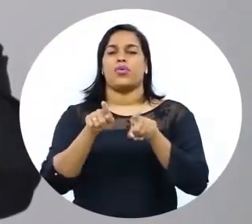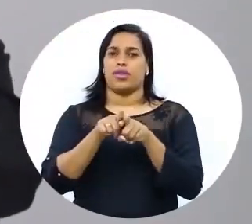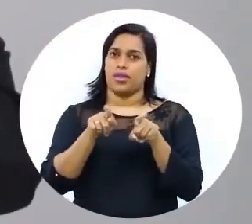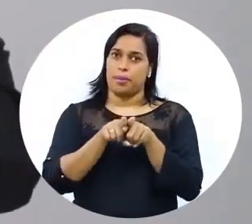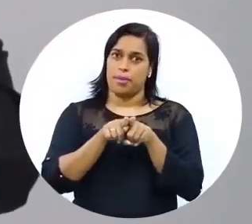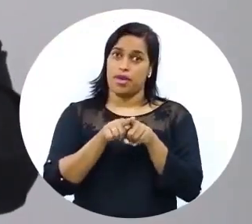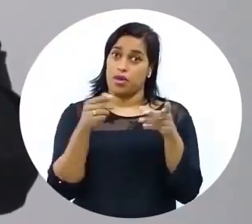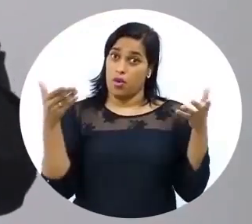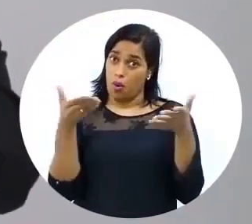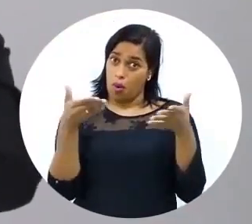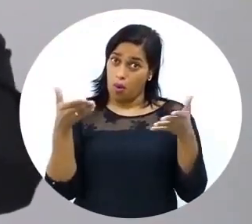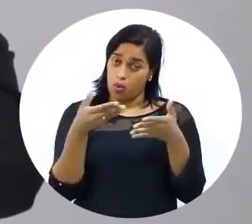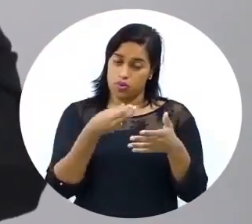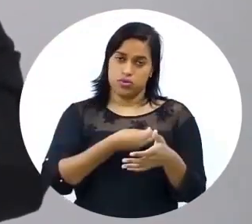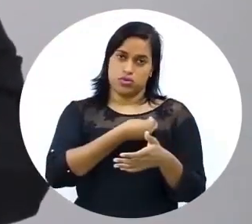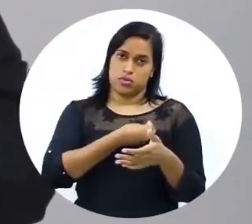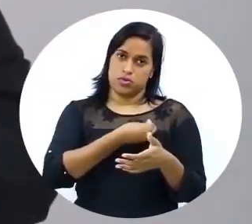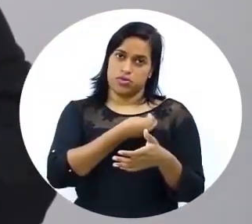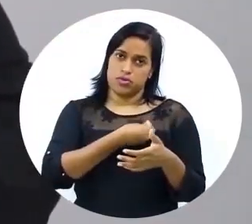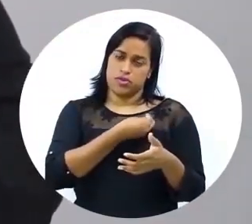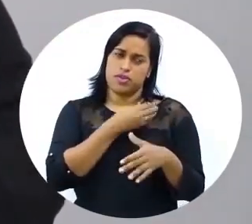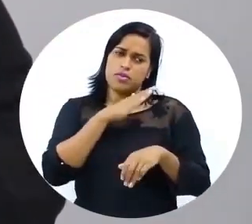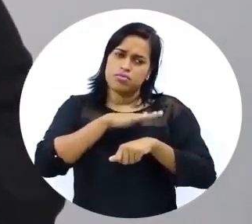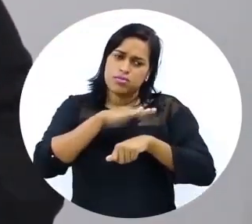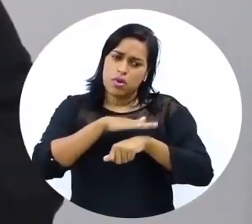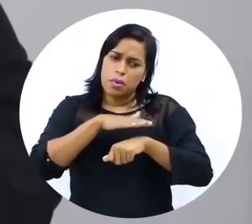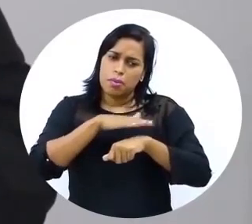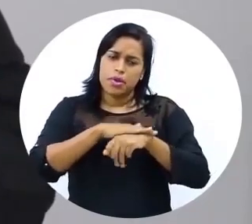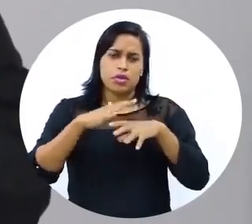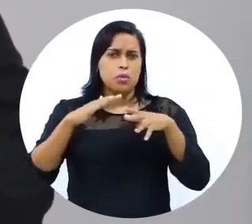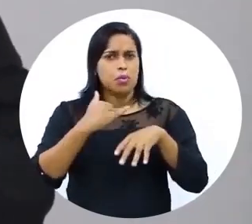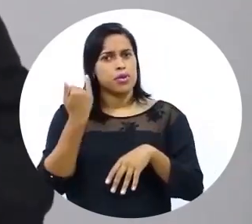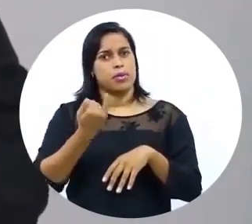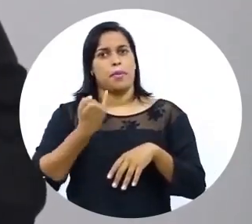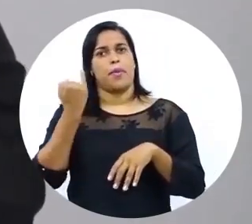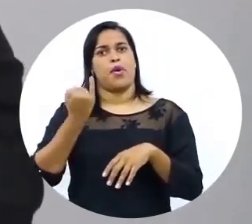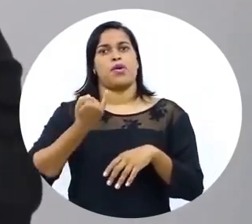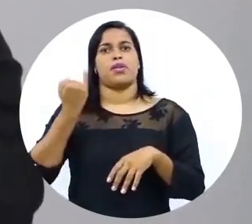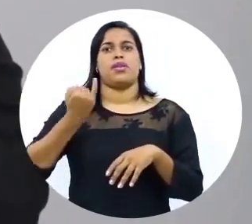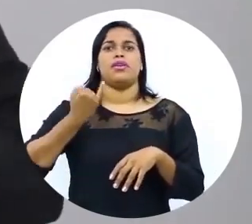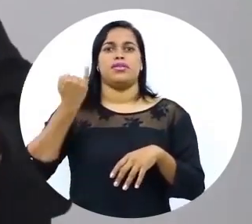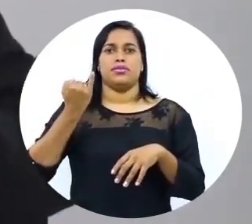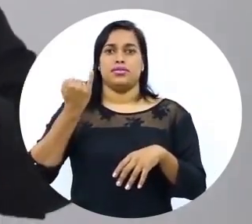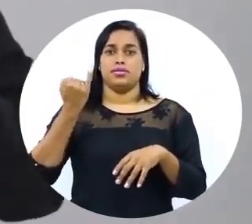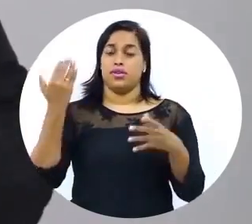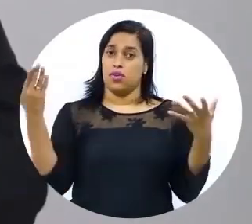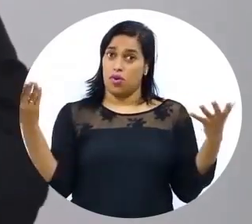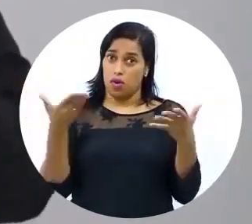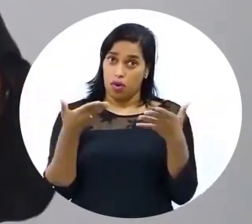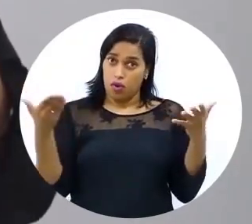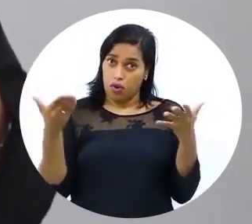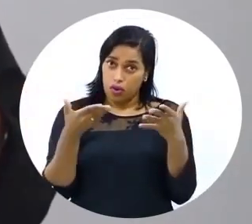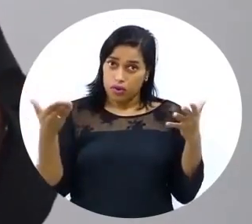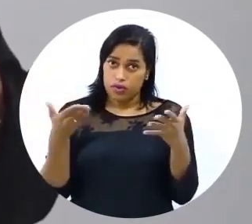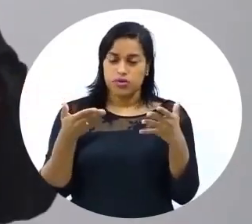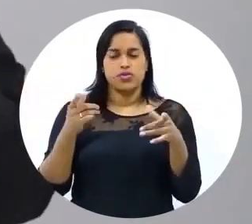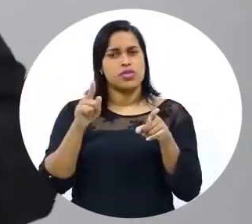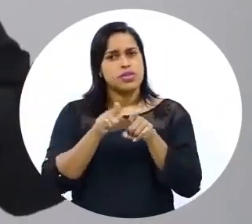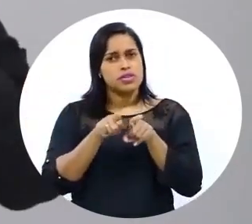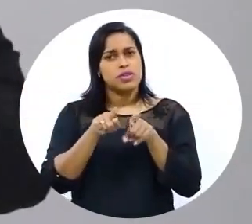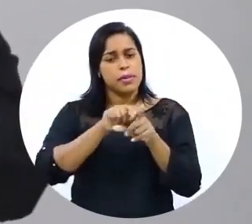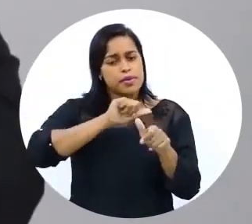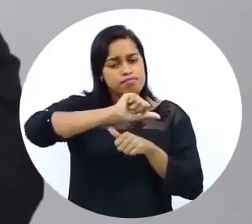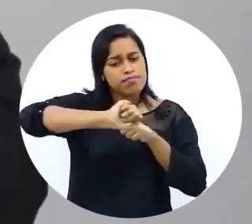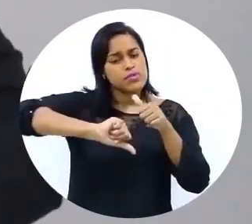estamos vivendo um momento altamente globalizado. E nesse momento altamente globalizado, há mudanças